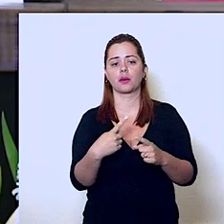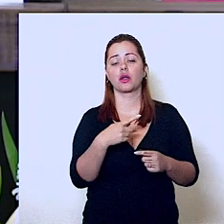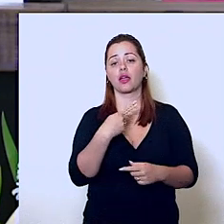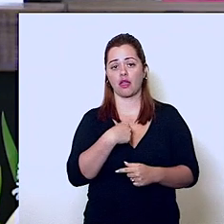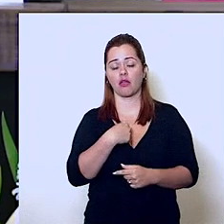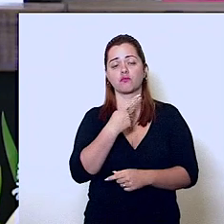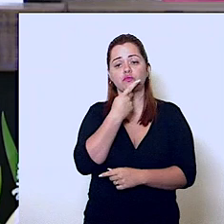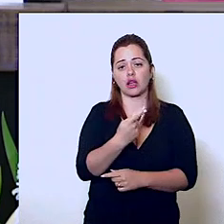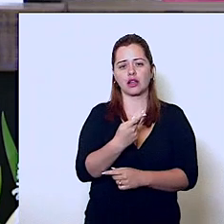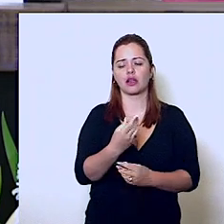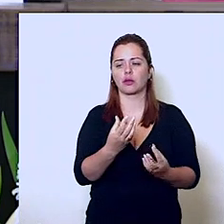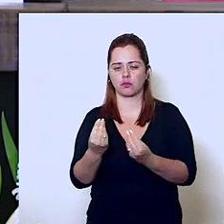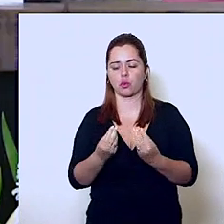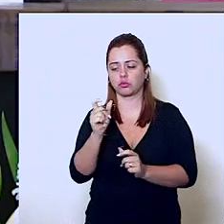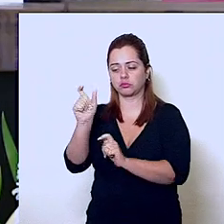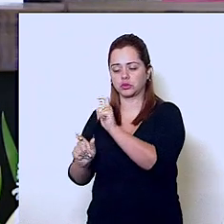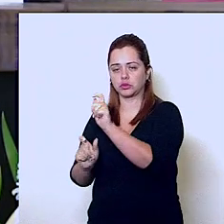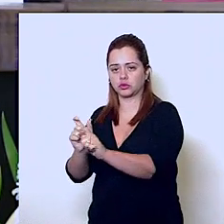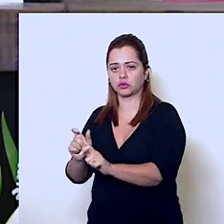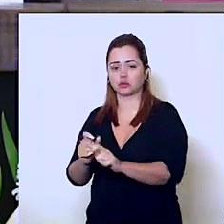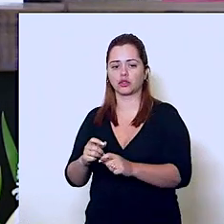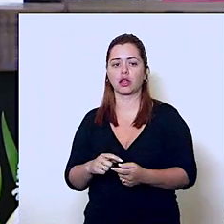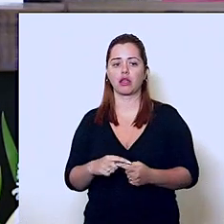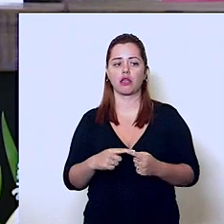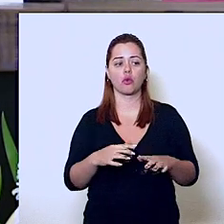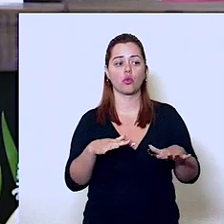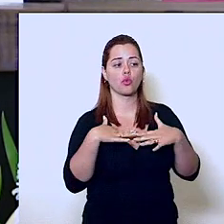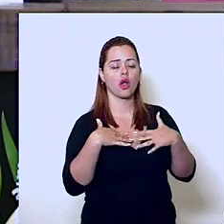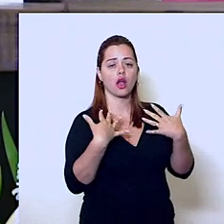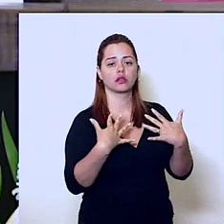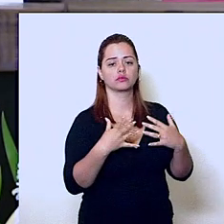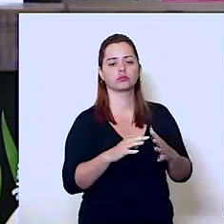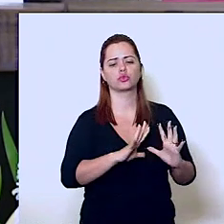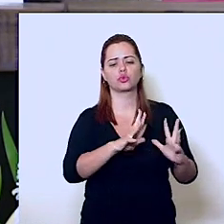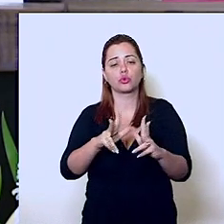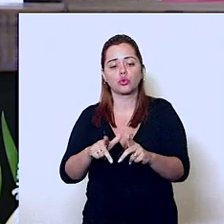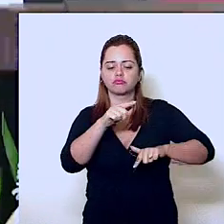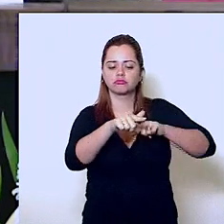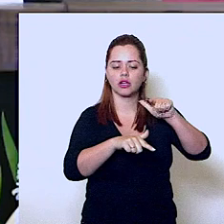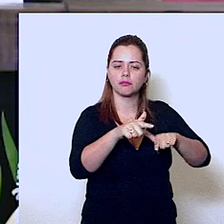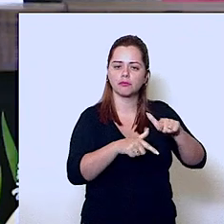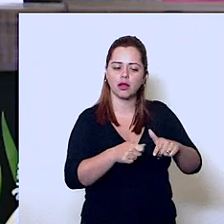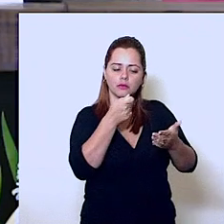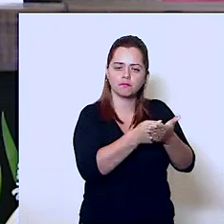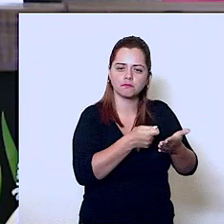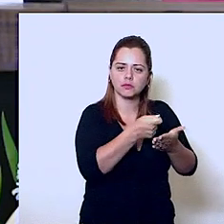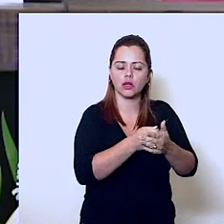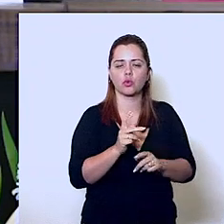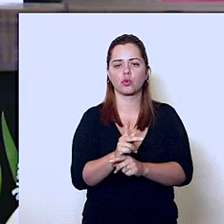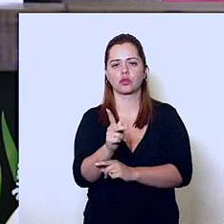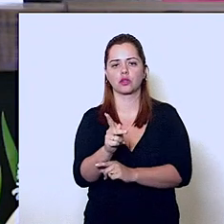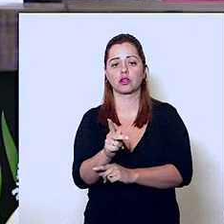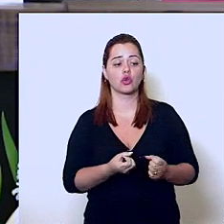encabulava com o grau de atenção que ele dedicava. Né, pessoas jovens que sequer tinham posições de destaque, né, na